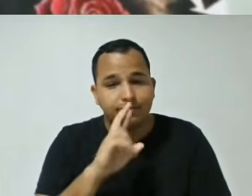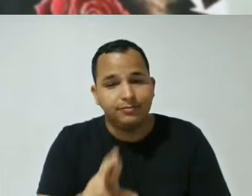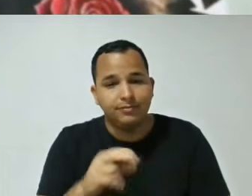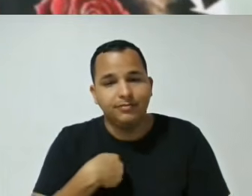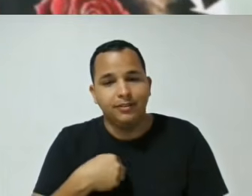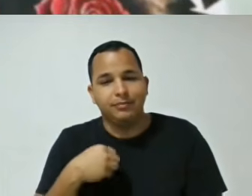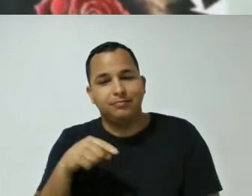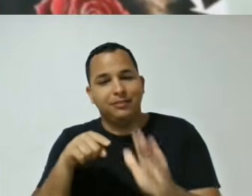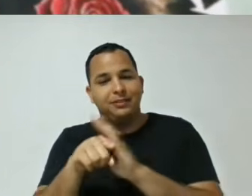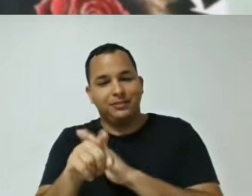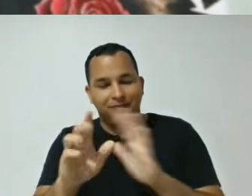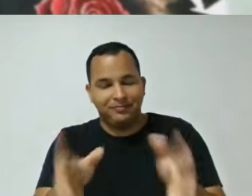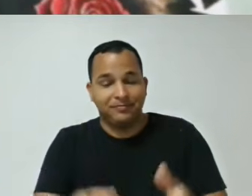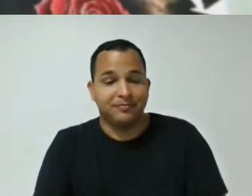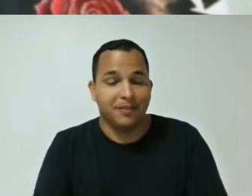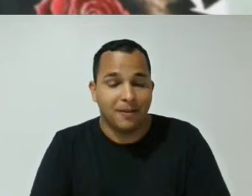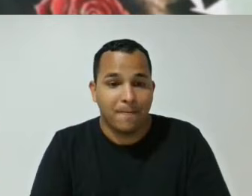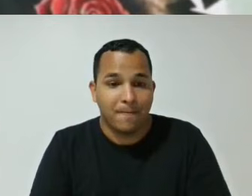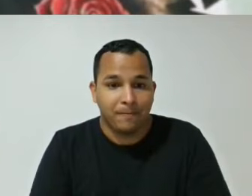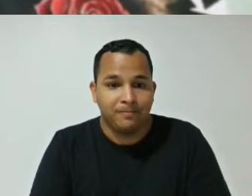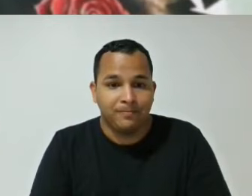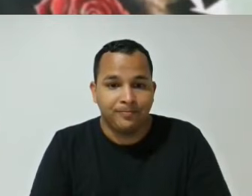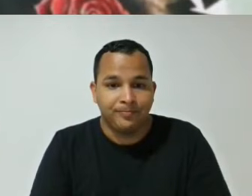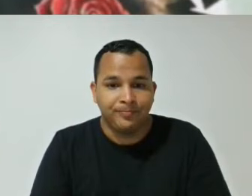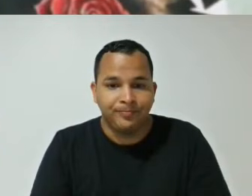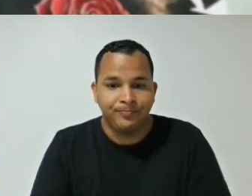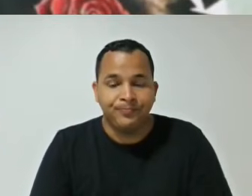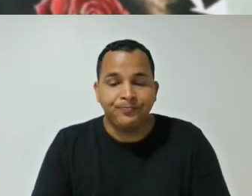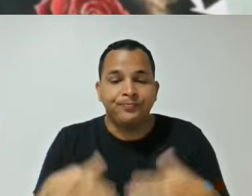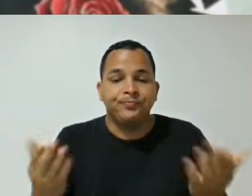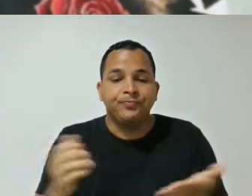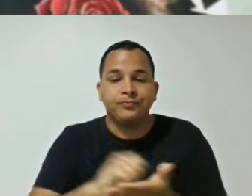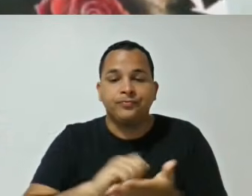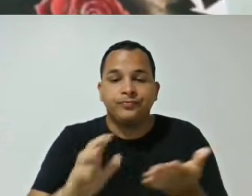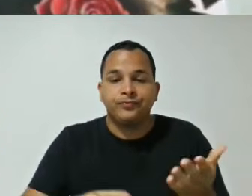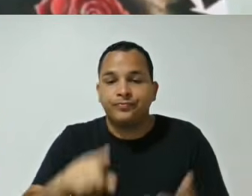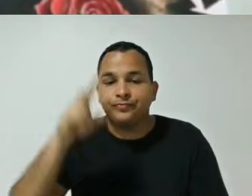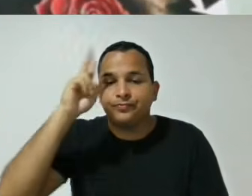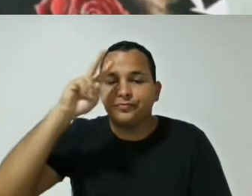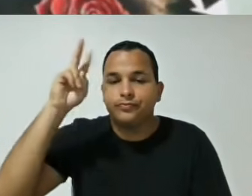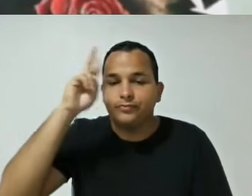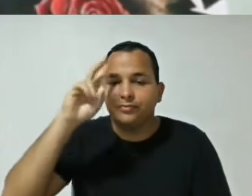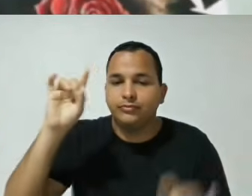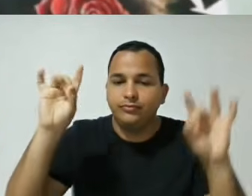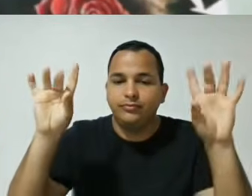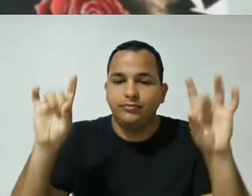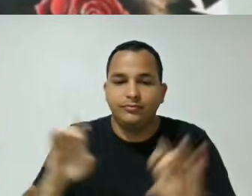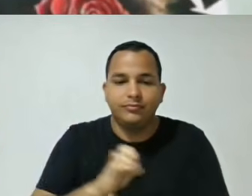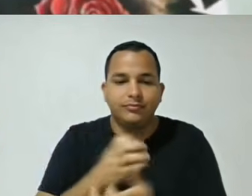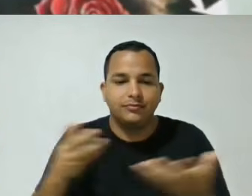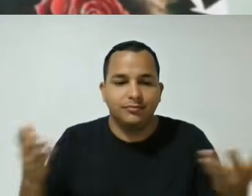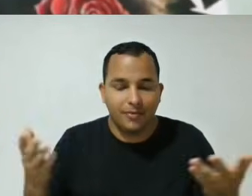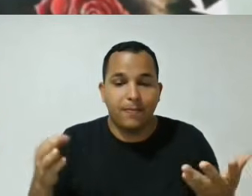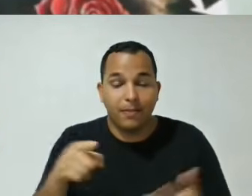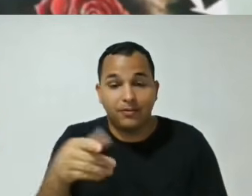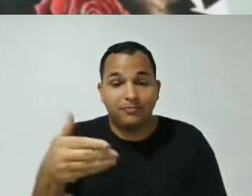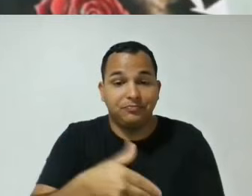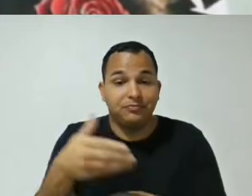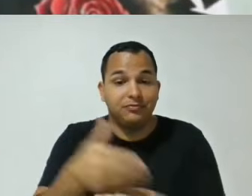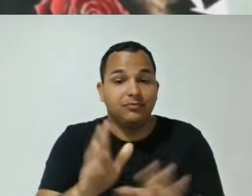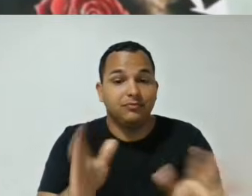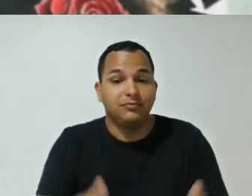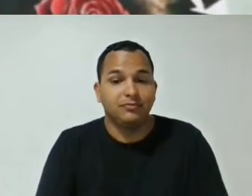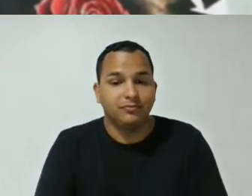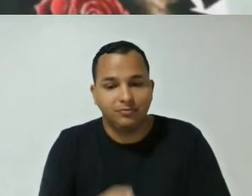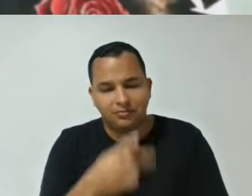aí no roteiro, né? Que foi qual seria a atividade, a lembrança especial que você tem de um evento, que você tenha participado dele. Você falou